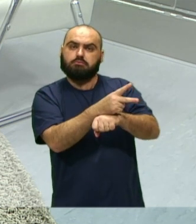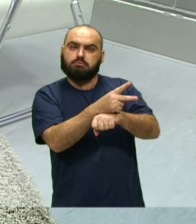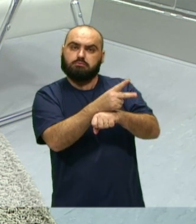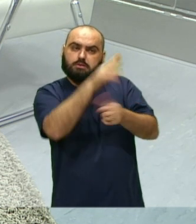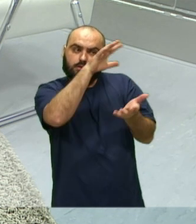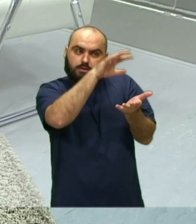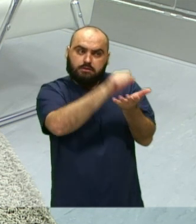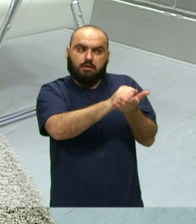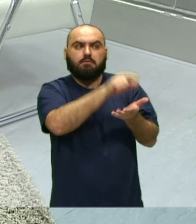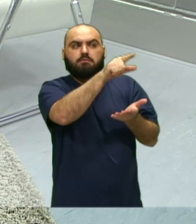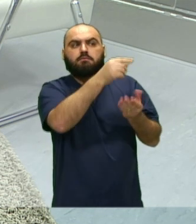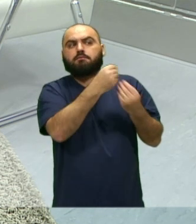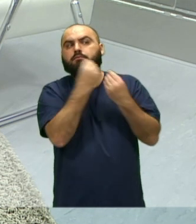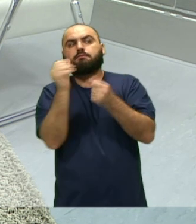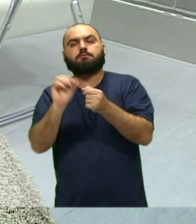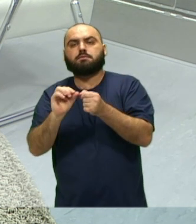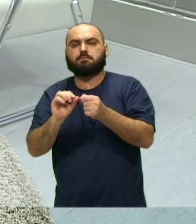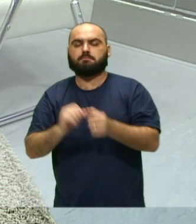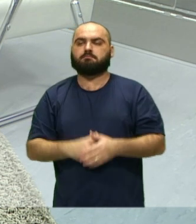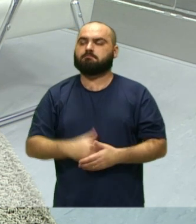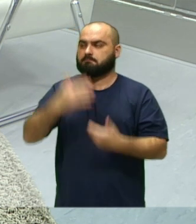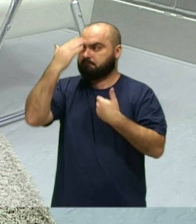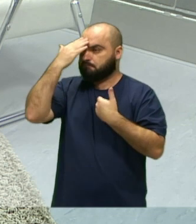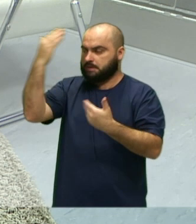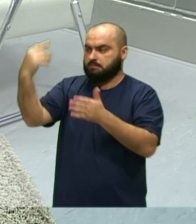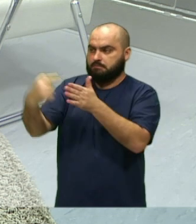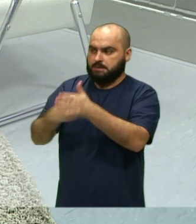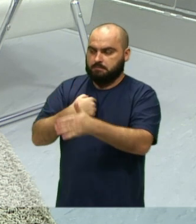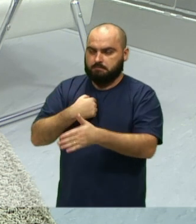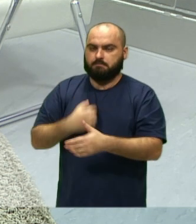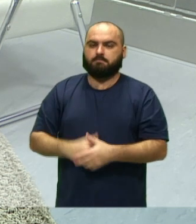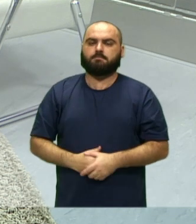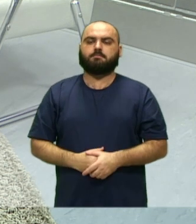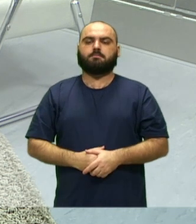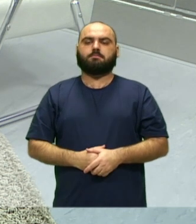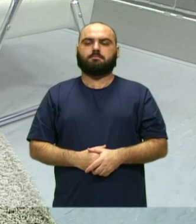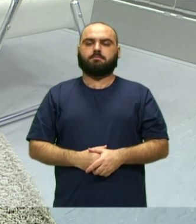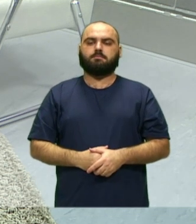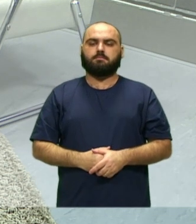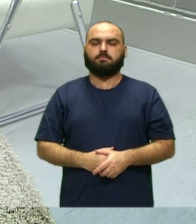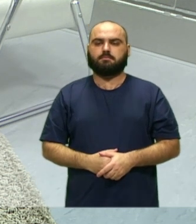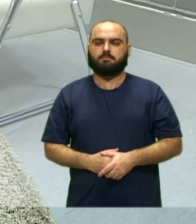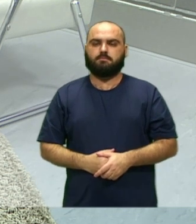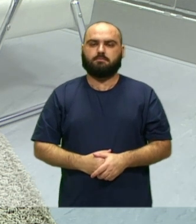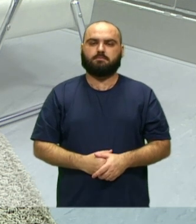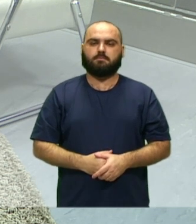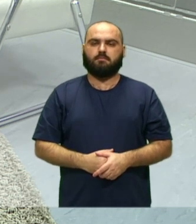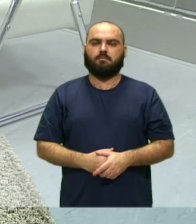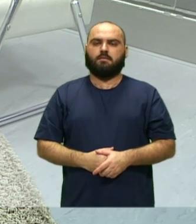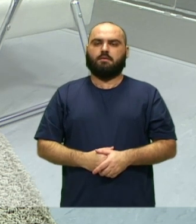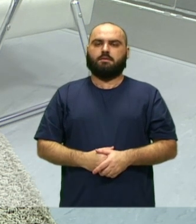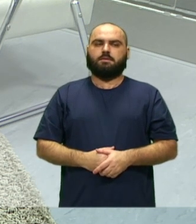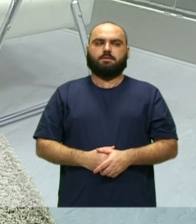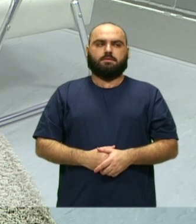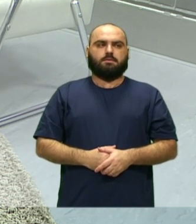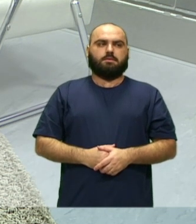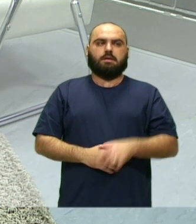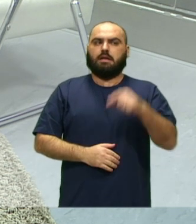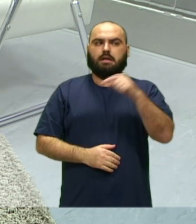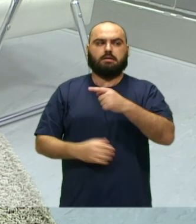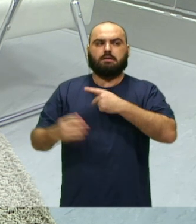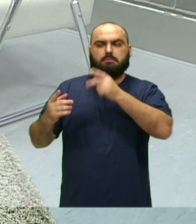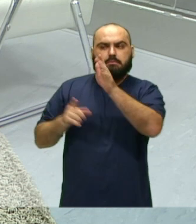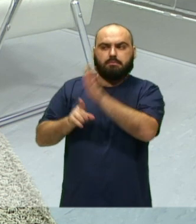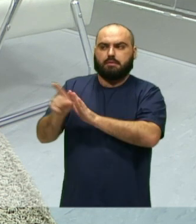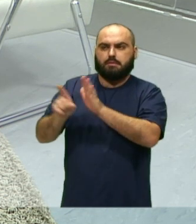dar? Eu te agradeço pela pergunta. Esse questionamento não é tão mais focado para o superintendente do